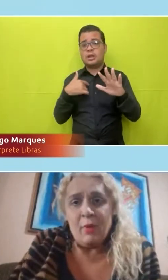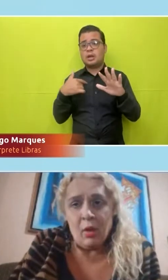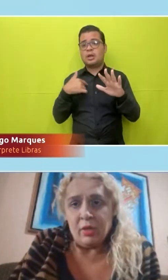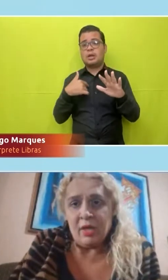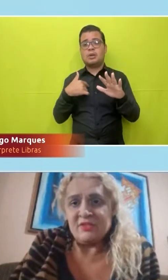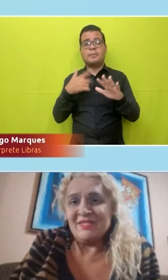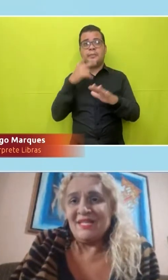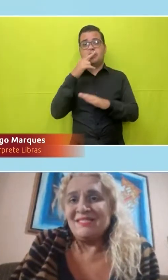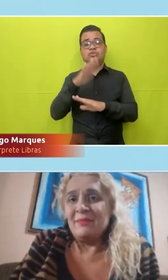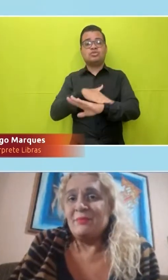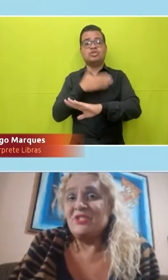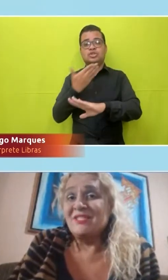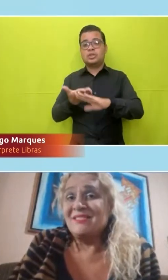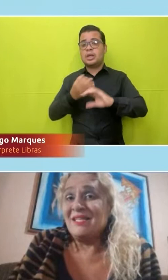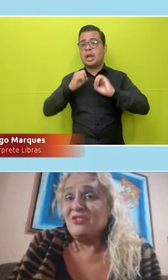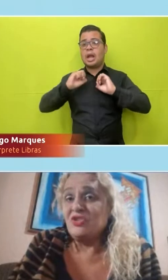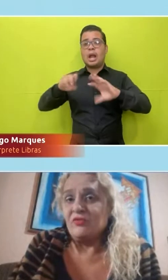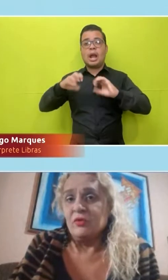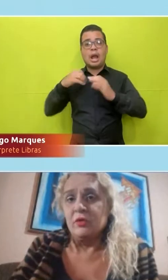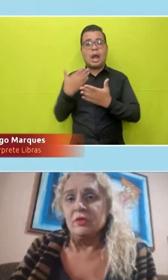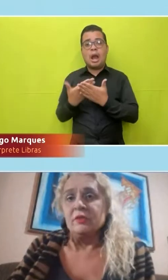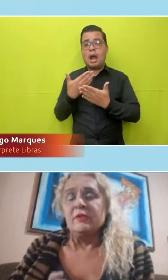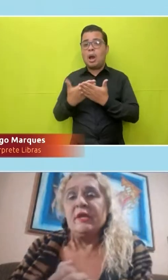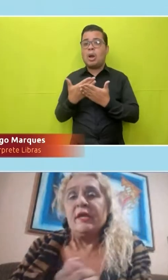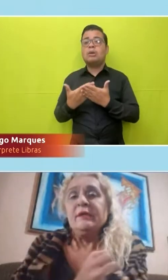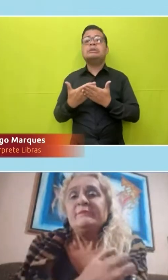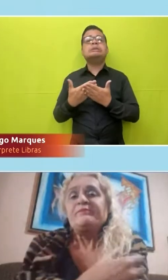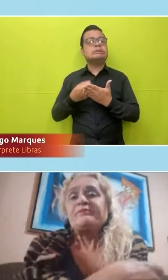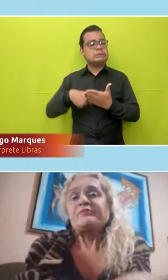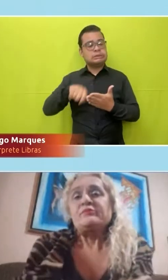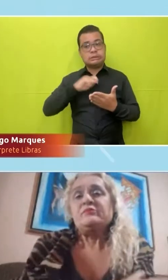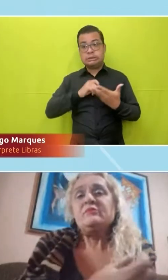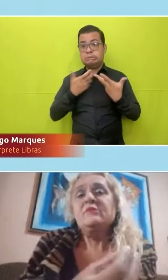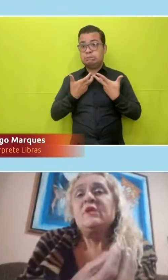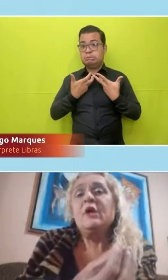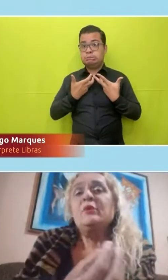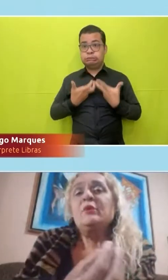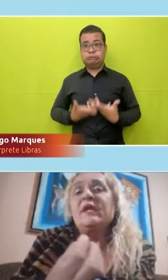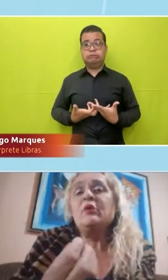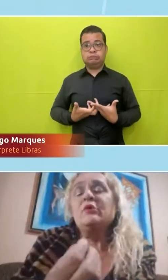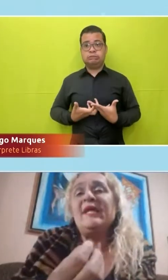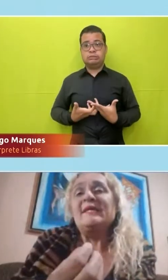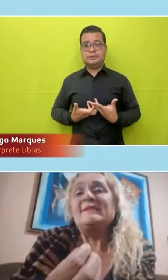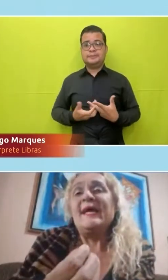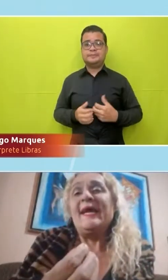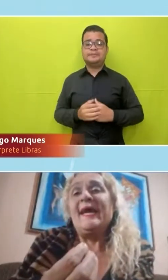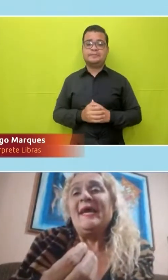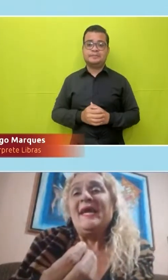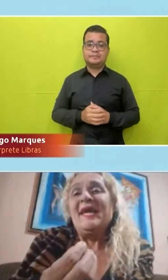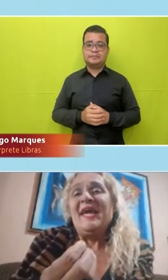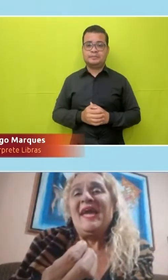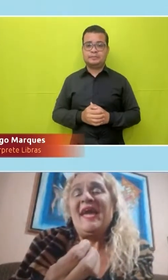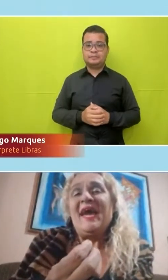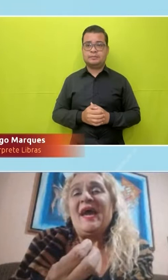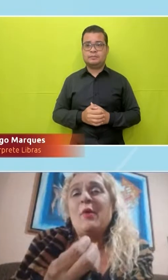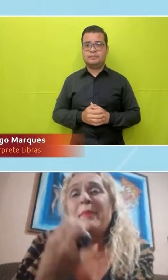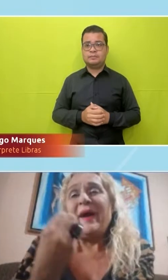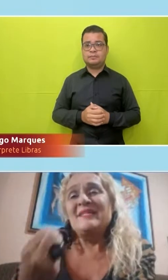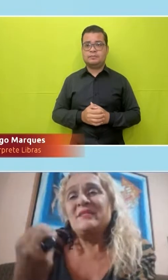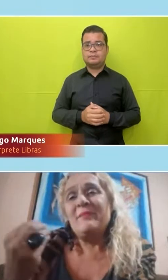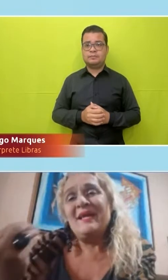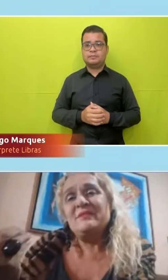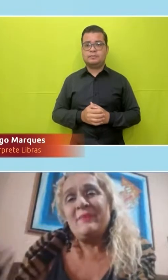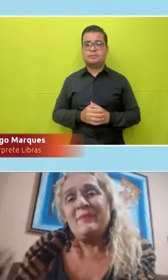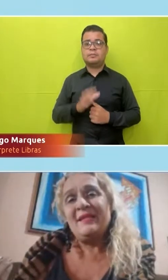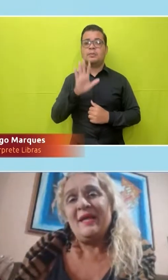dando aula, às vezes era extremamente cansativo, né? Então, o que que acontece? O país